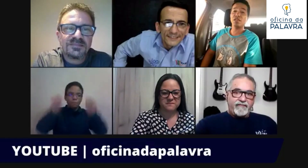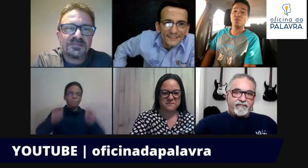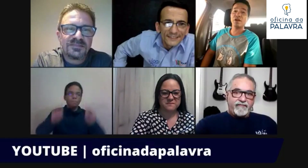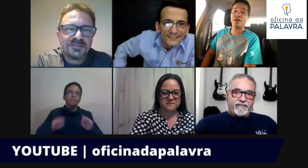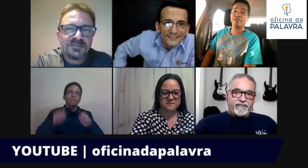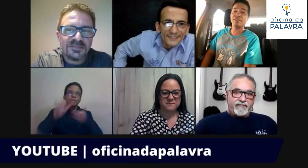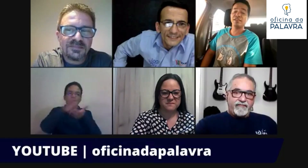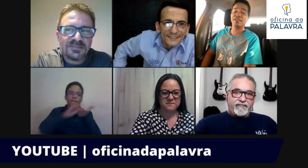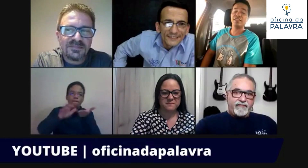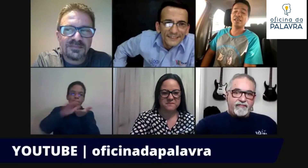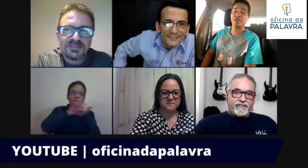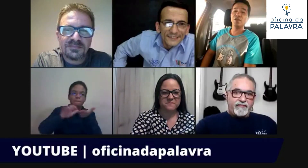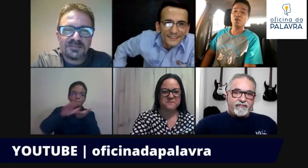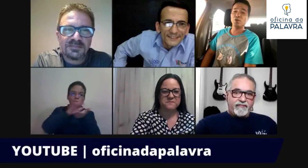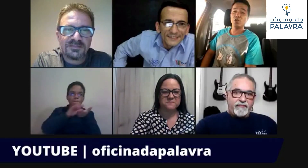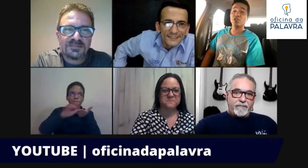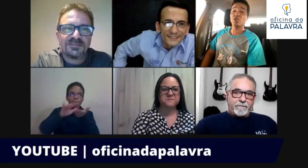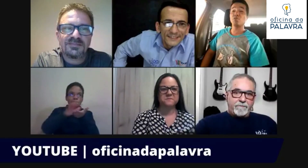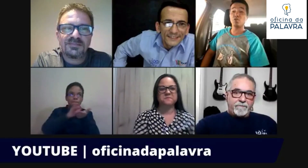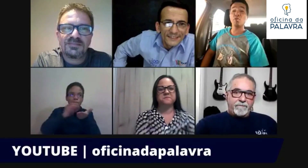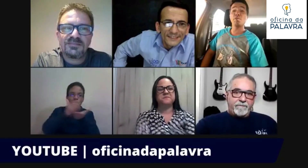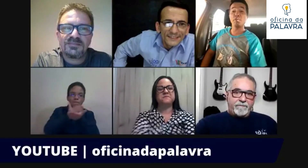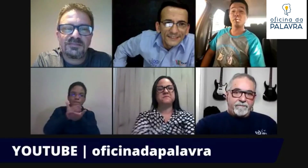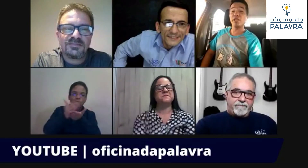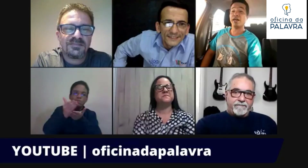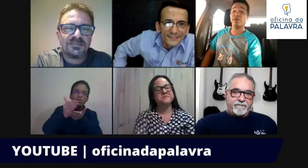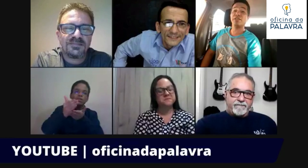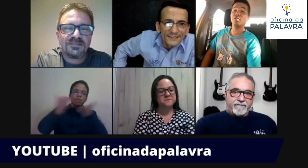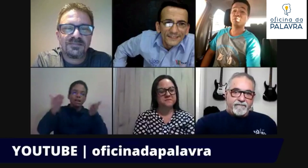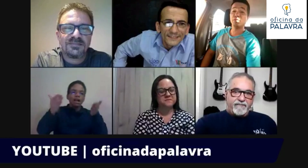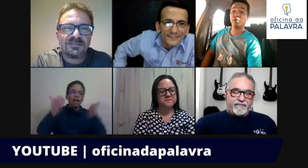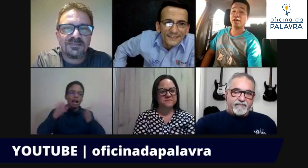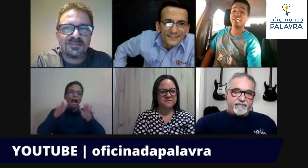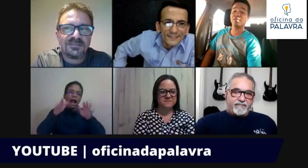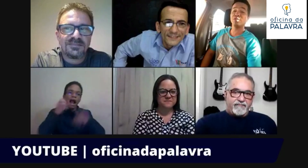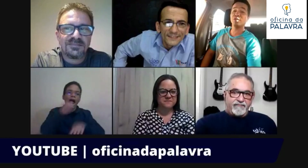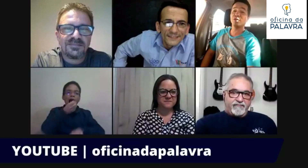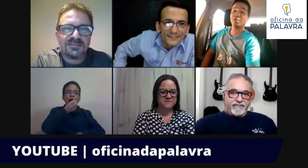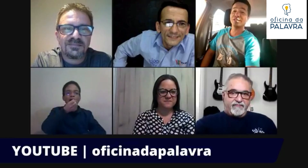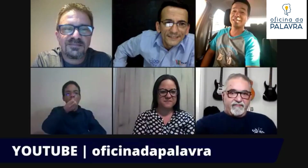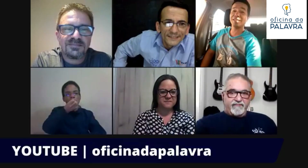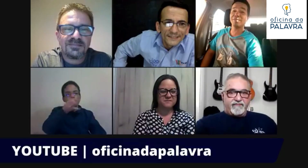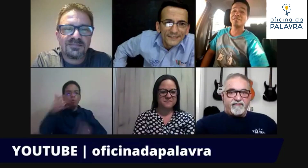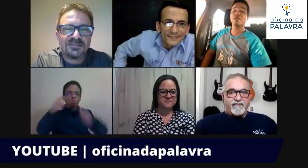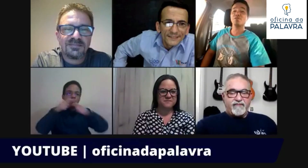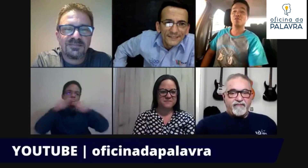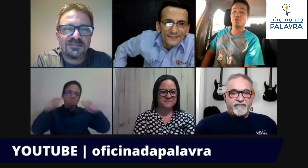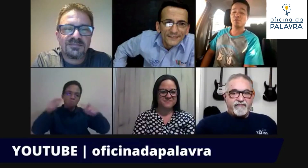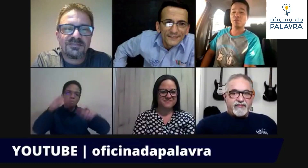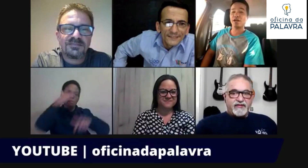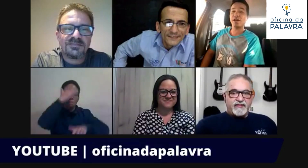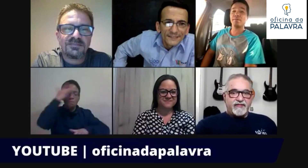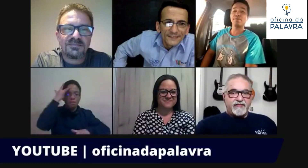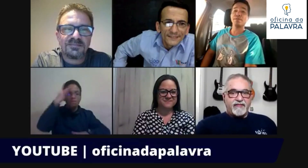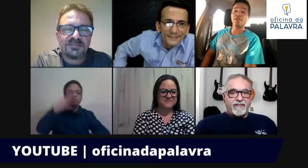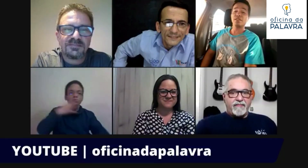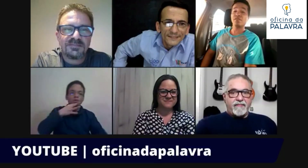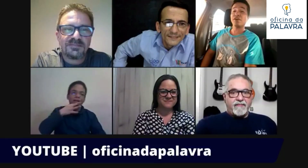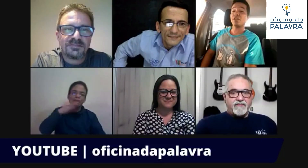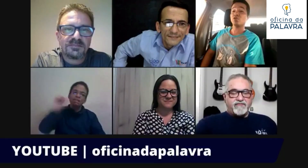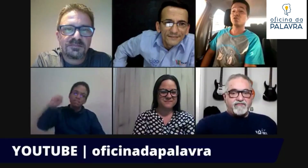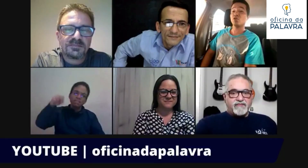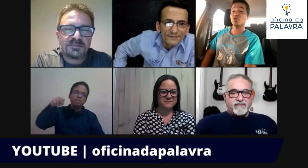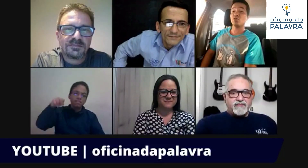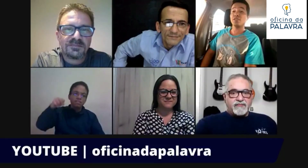o SingWrite, né? Que é hoje um pouco popular, não é tão popular assim quanto eu gostaria, mas é um pouco popular.